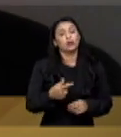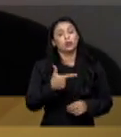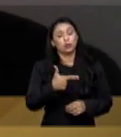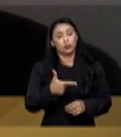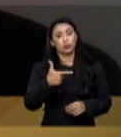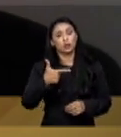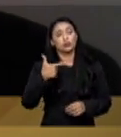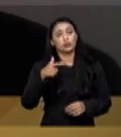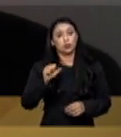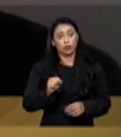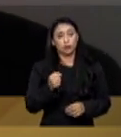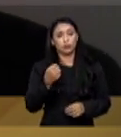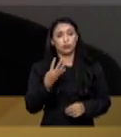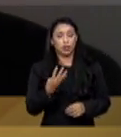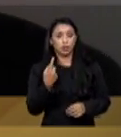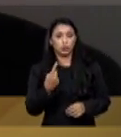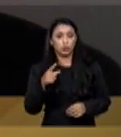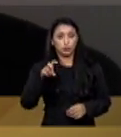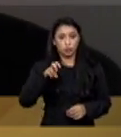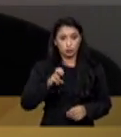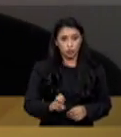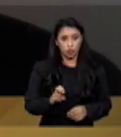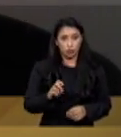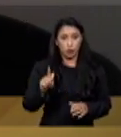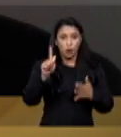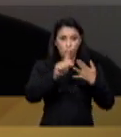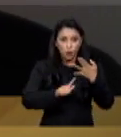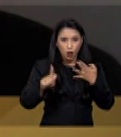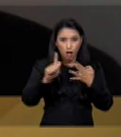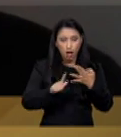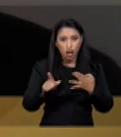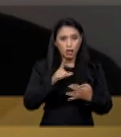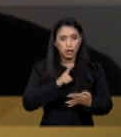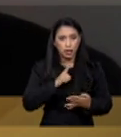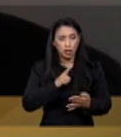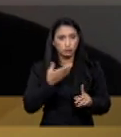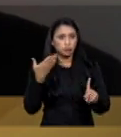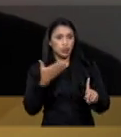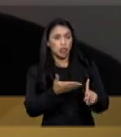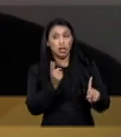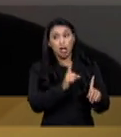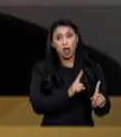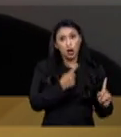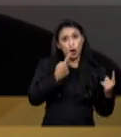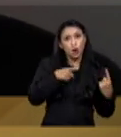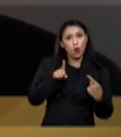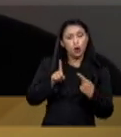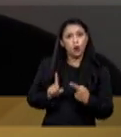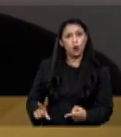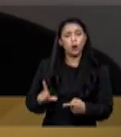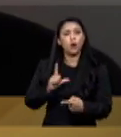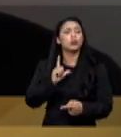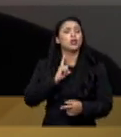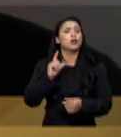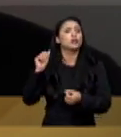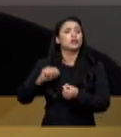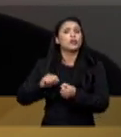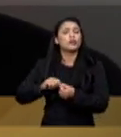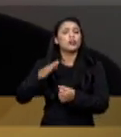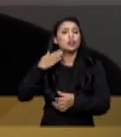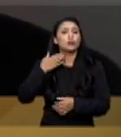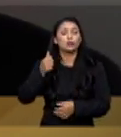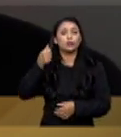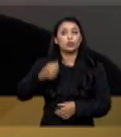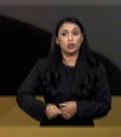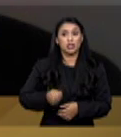4215. Tratava-se de agravo regimental em que o recorrente se contrapunha à remessa do feito ao